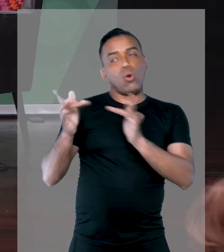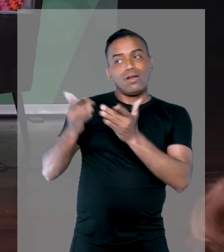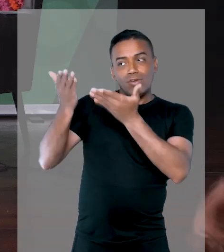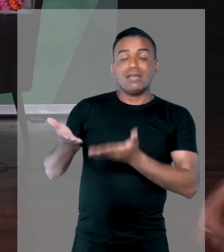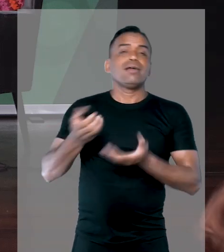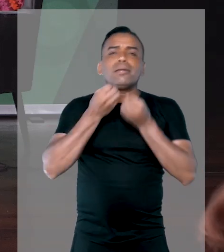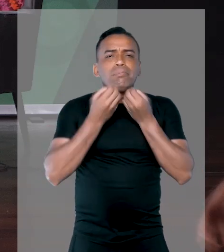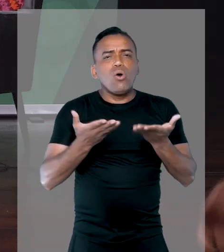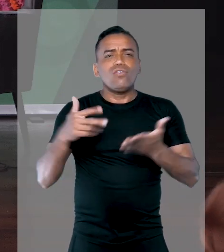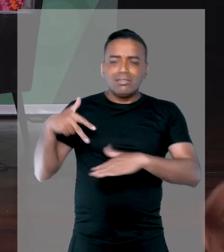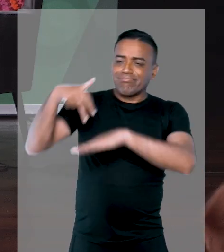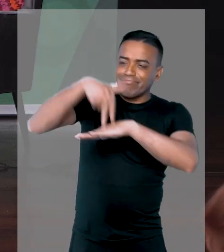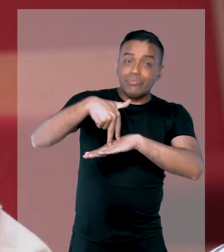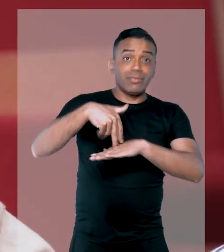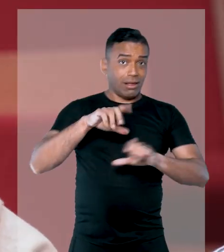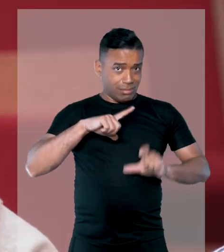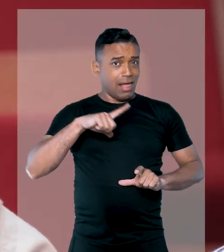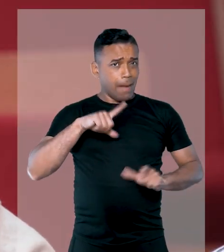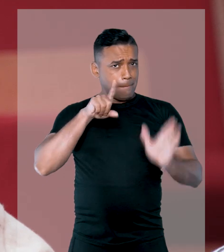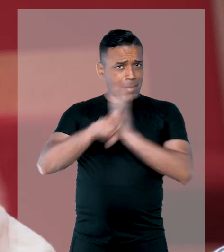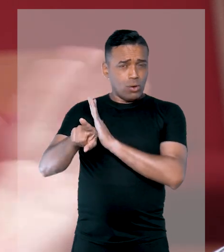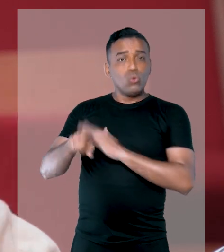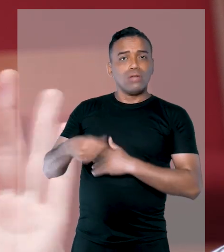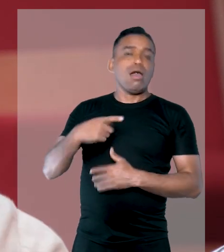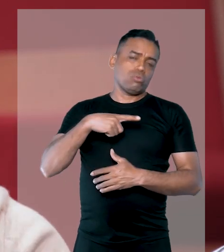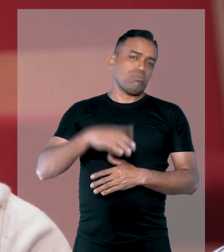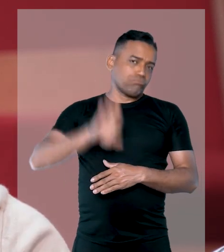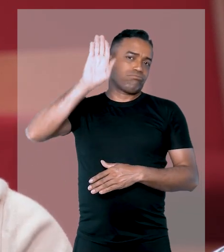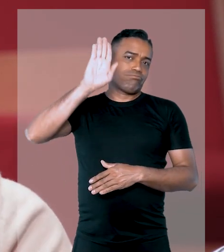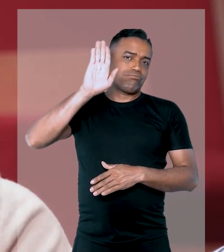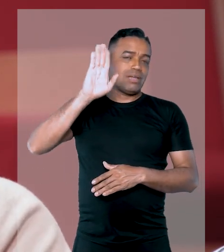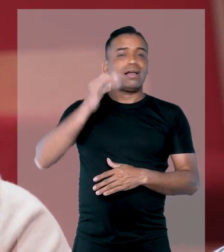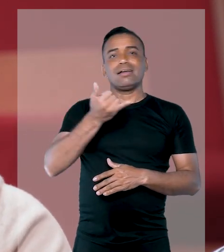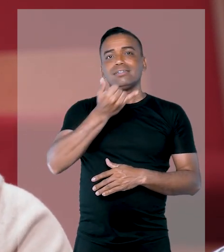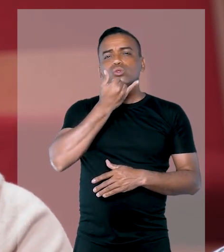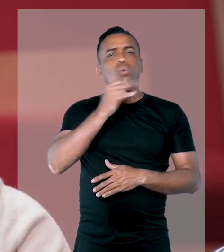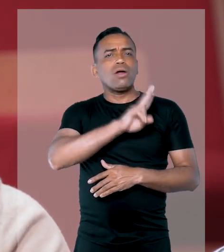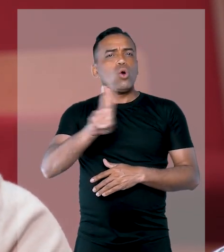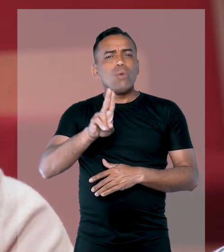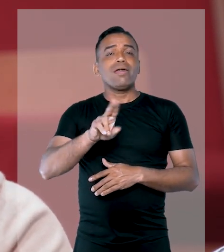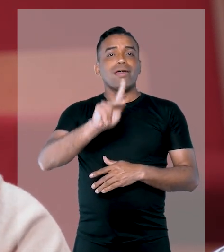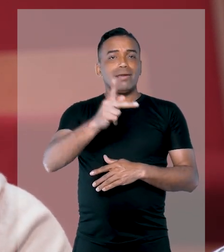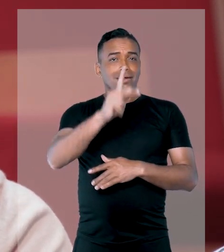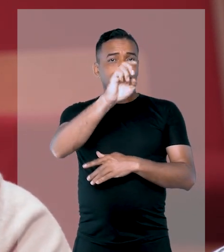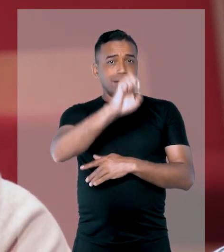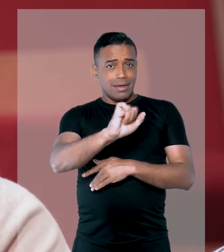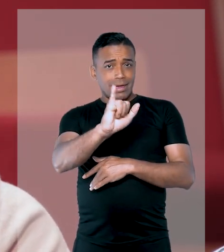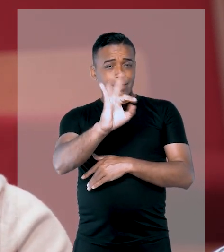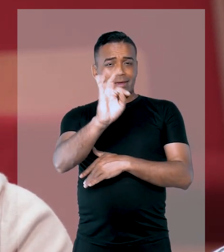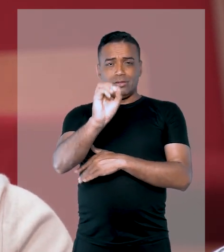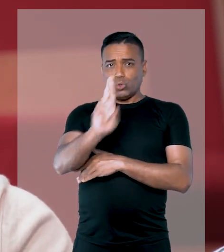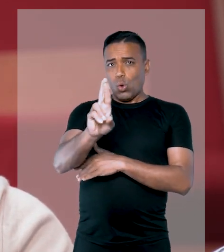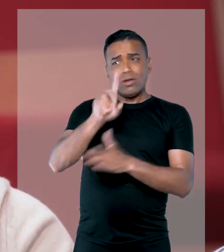está aqui. Tem mais perguntas? Um espectador faz uma pergunta ao microfone. Meu nome é Heitor. E eu queria